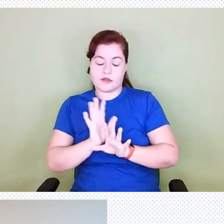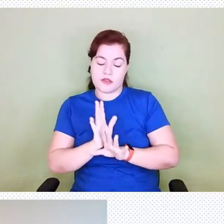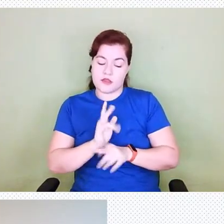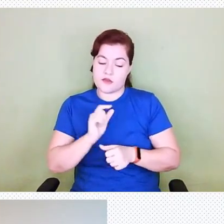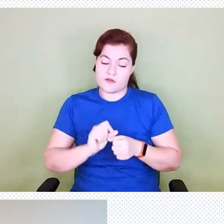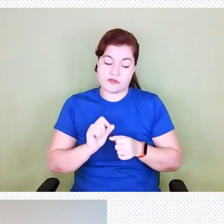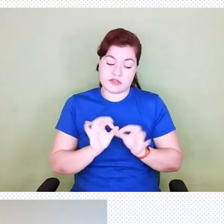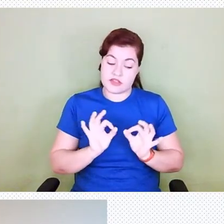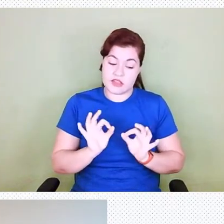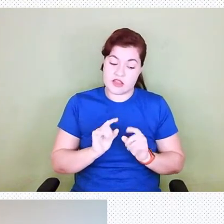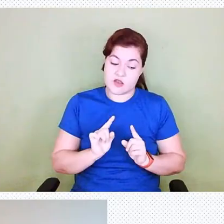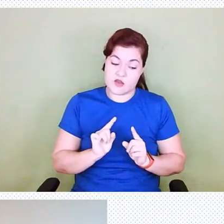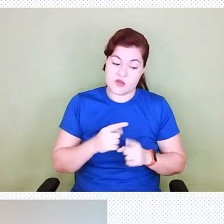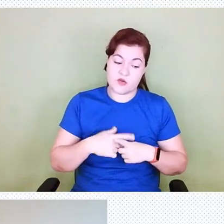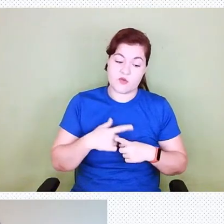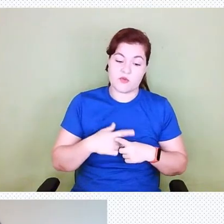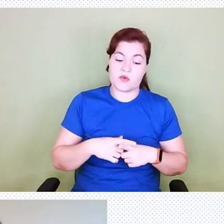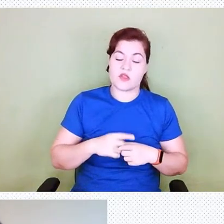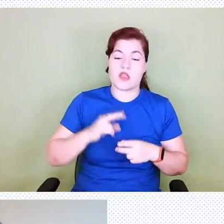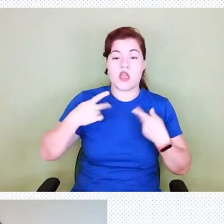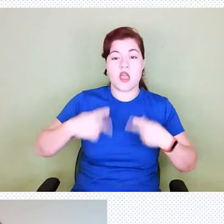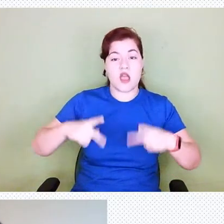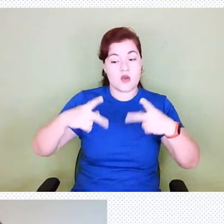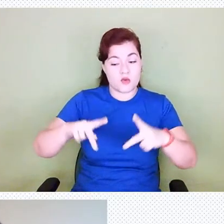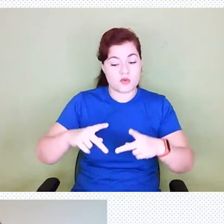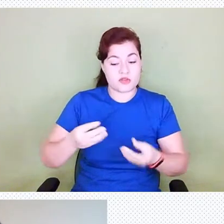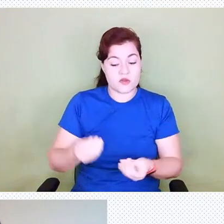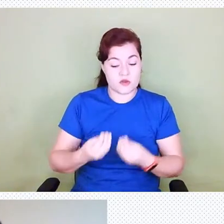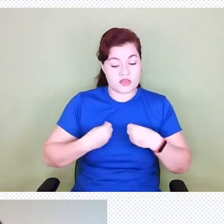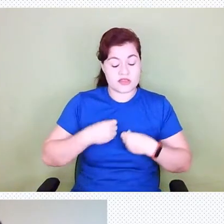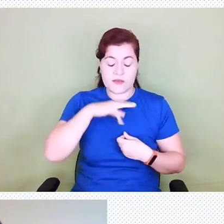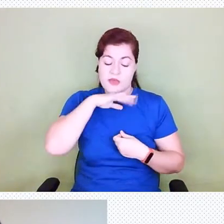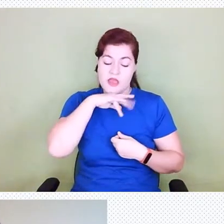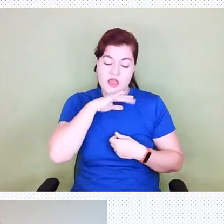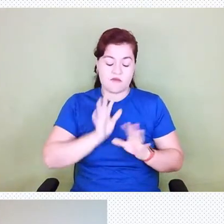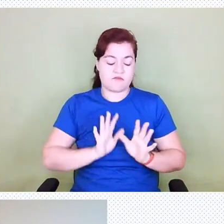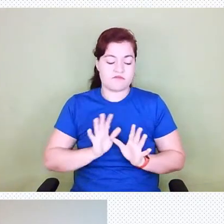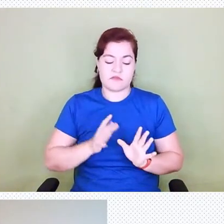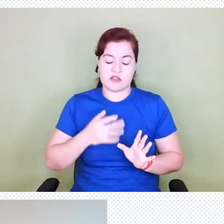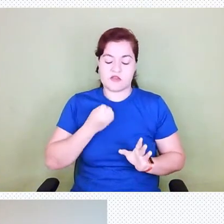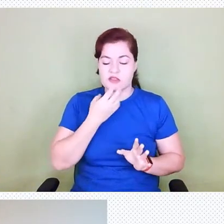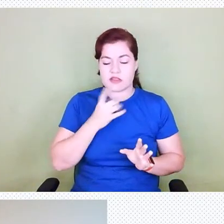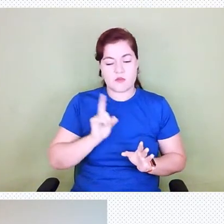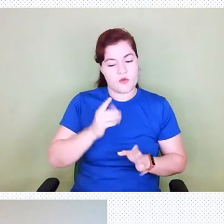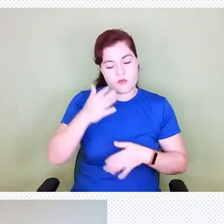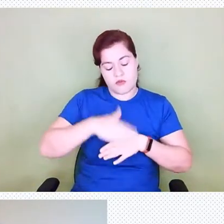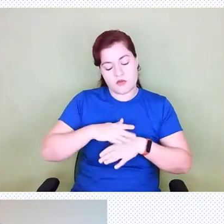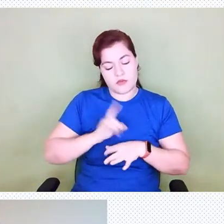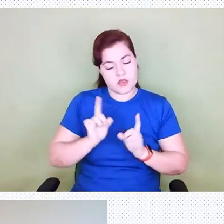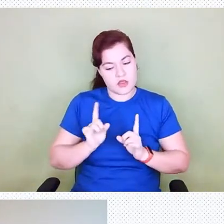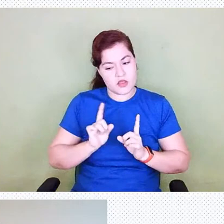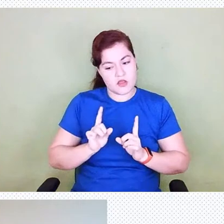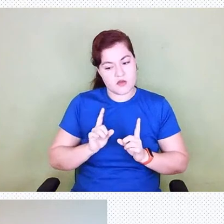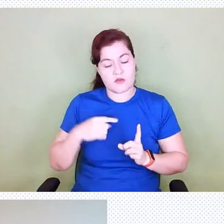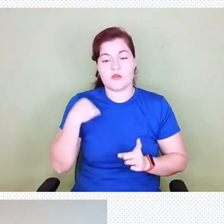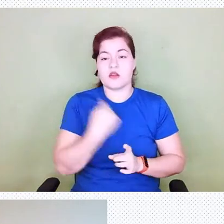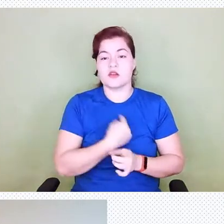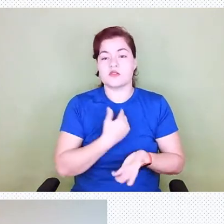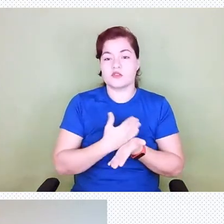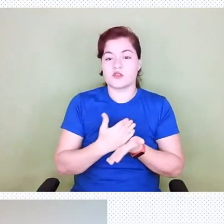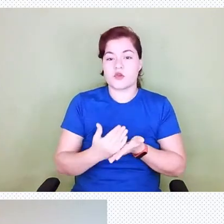porque a consequência daquilo me vai fazer muito mal. Eu não vou ficar bem comigo mesma. Então, a gente já vai